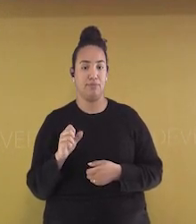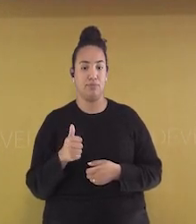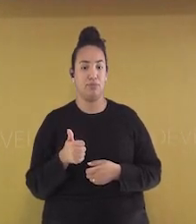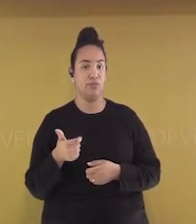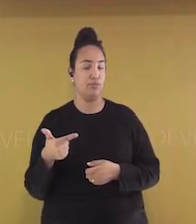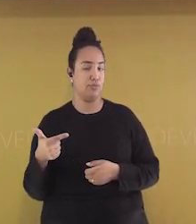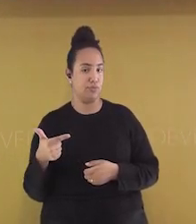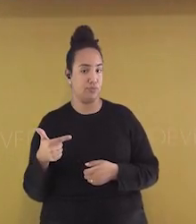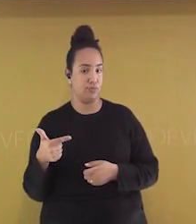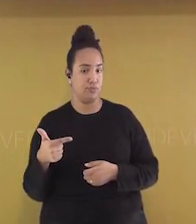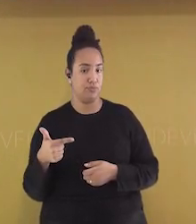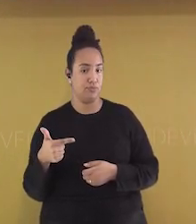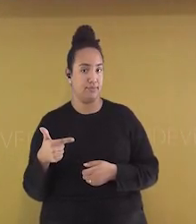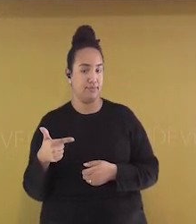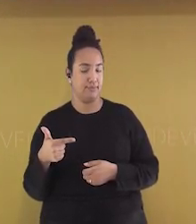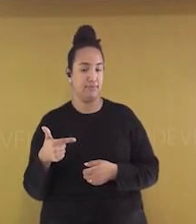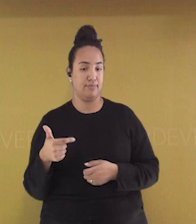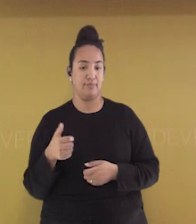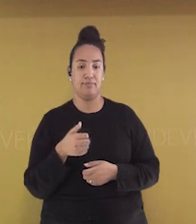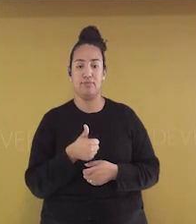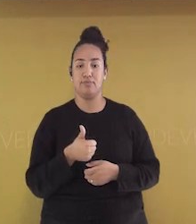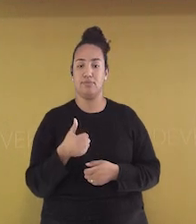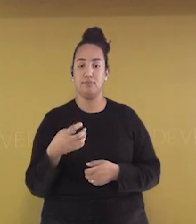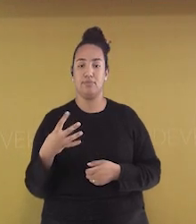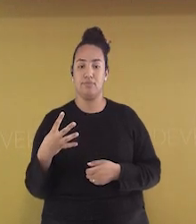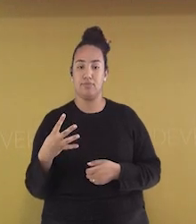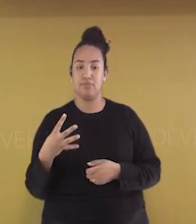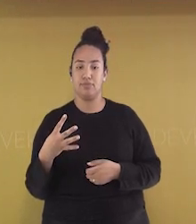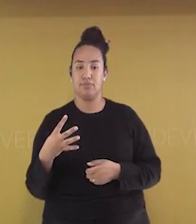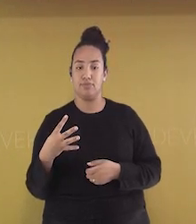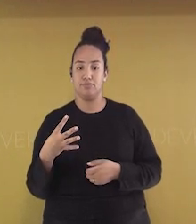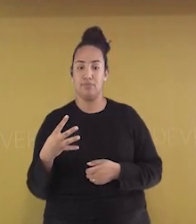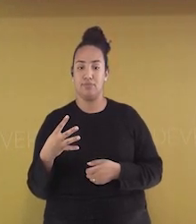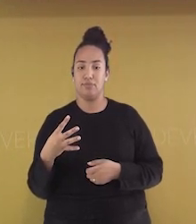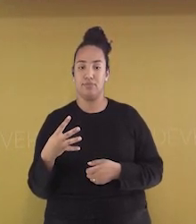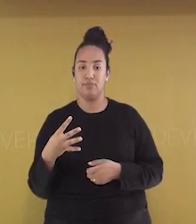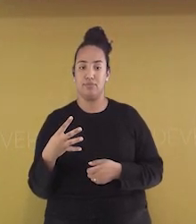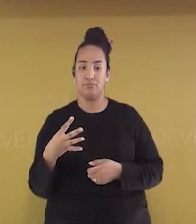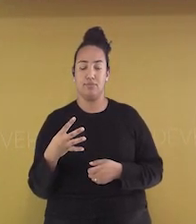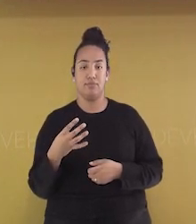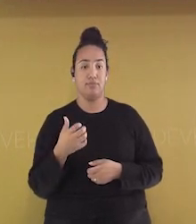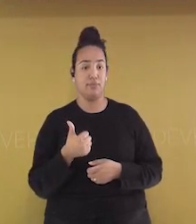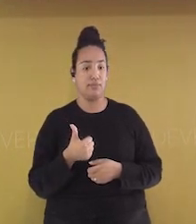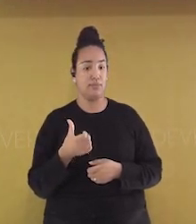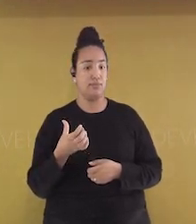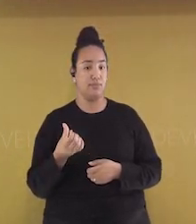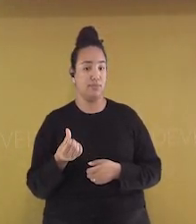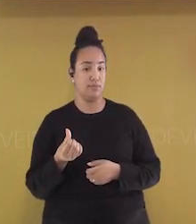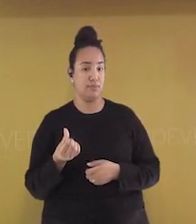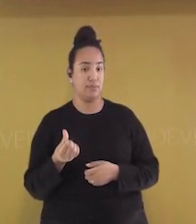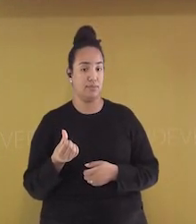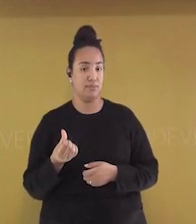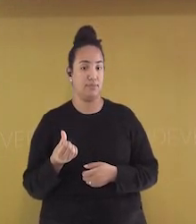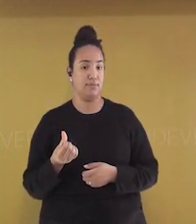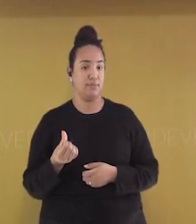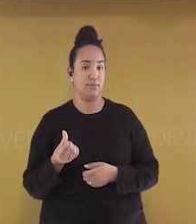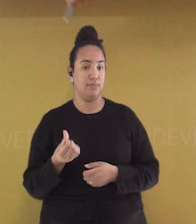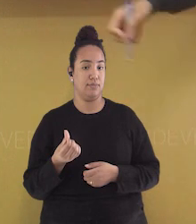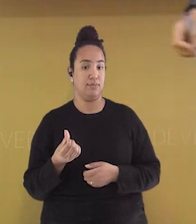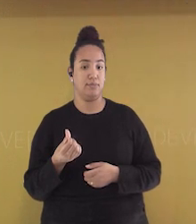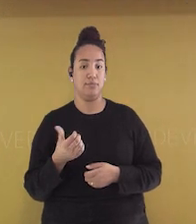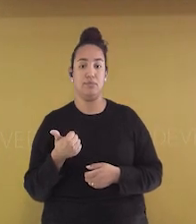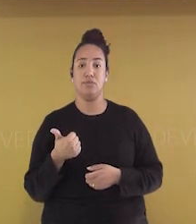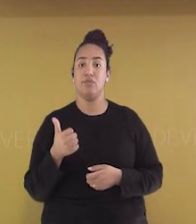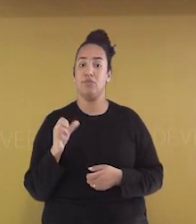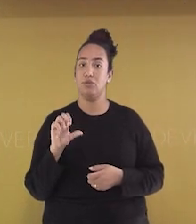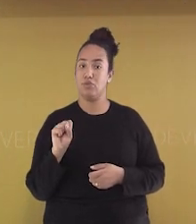10, o 12, o 14, o